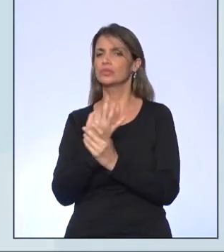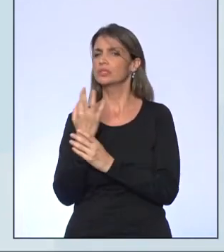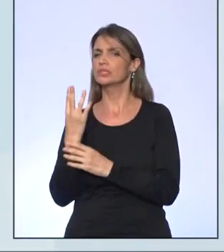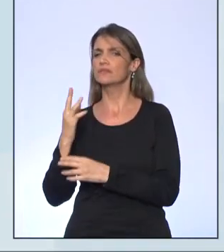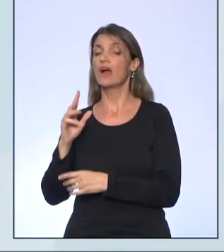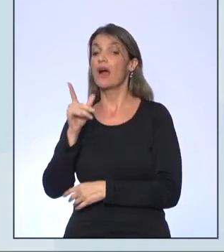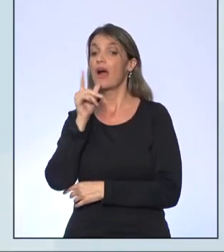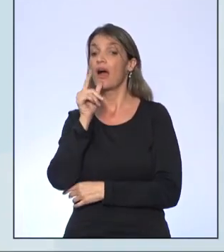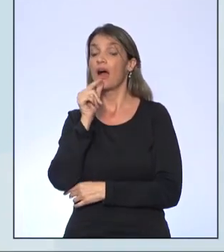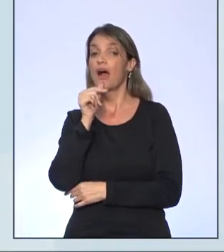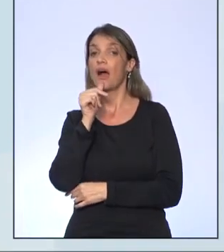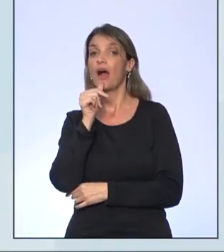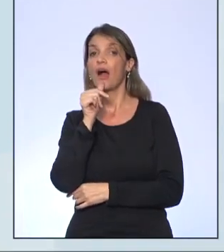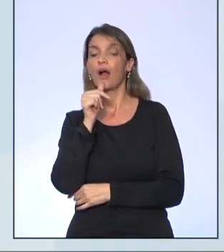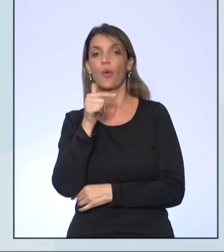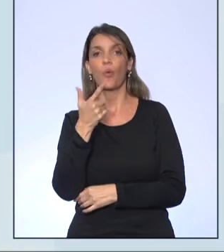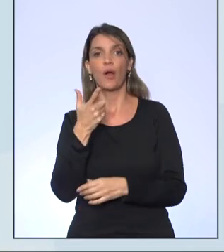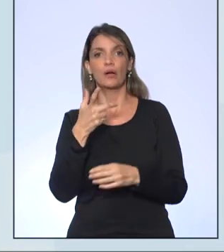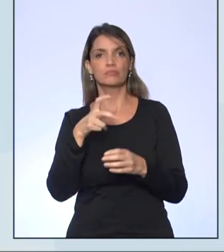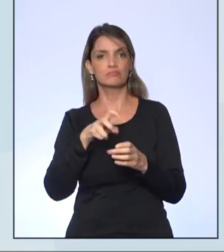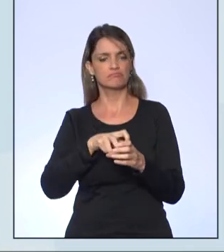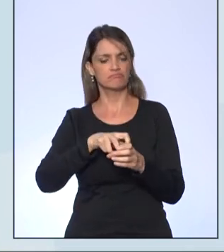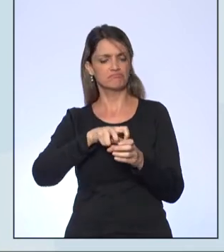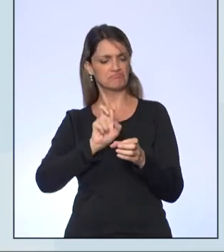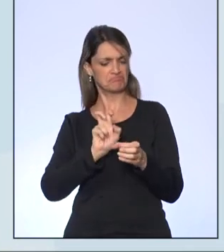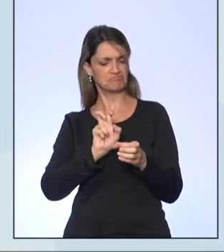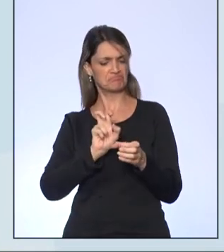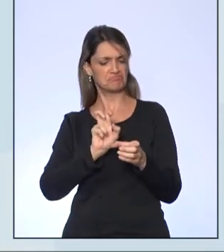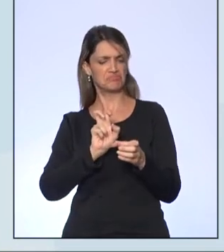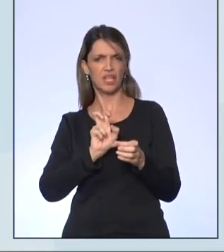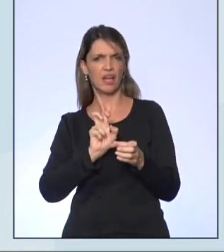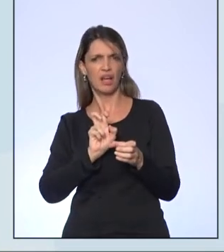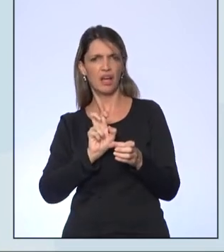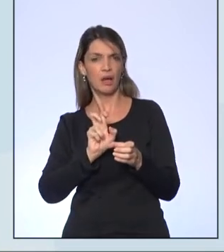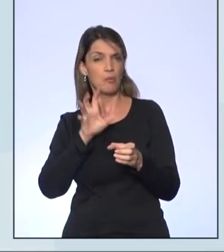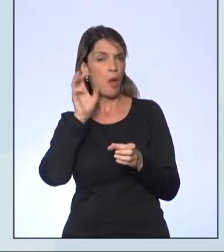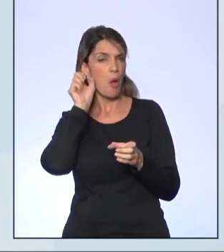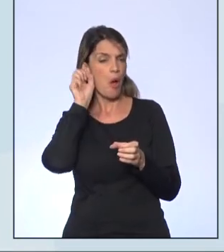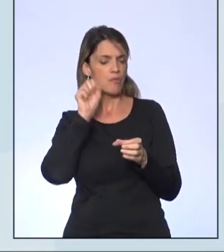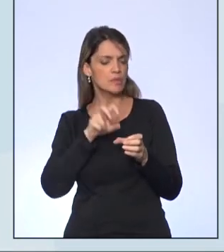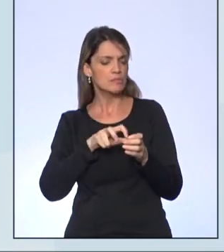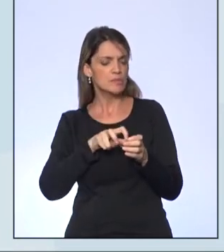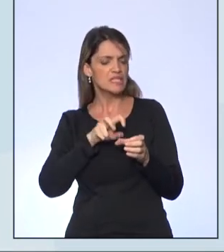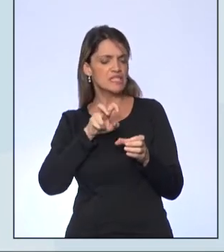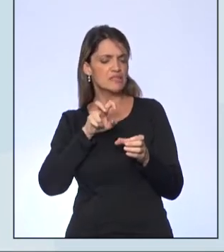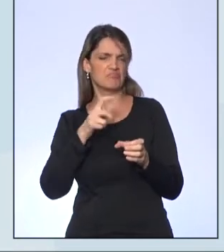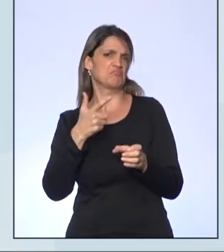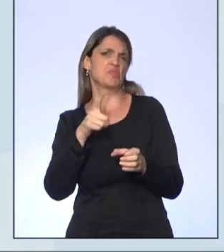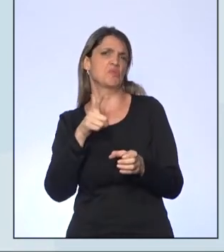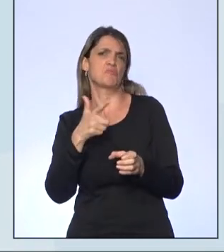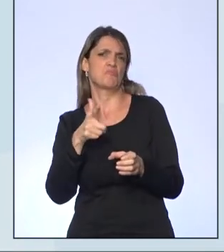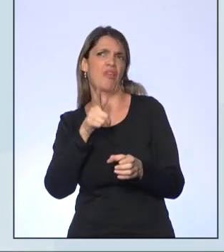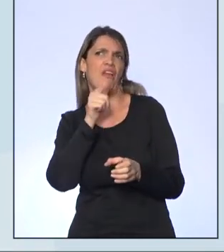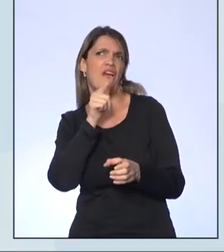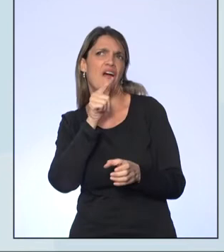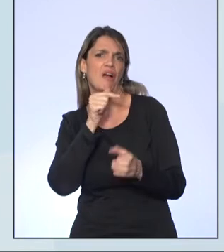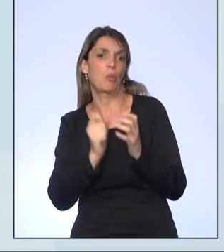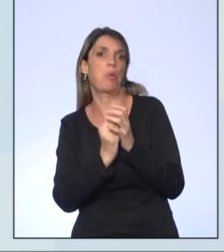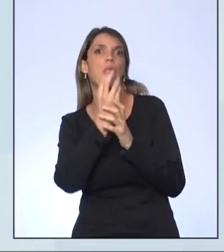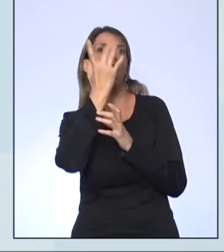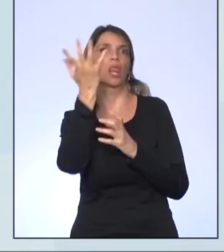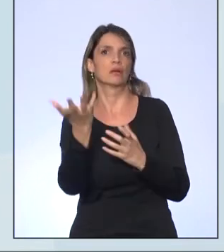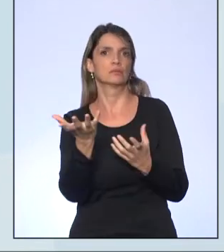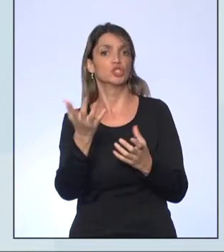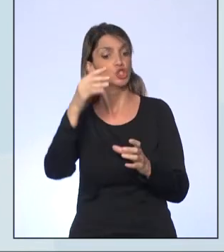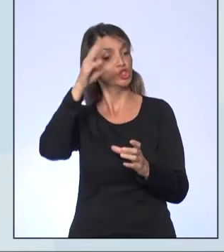significativa de água. Realmente, quando você abre ali o seu refrigerante e você escuta aquele barulho lá, não teve formação de mais água. A água já estava